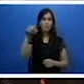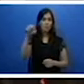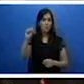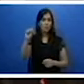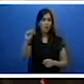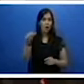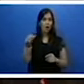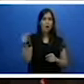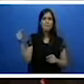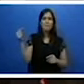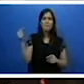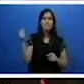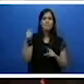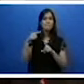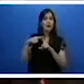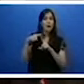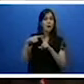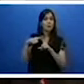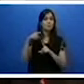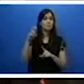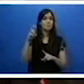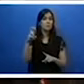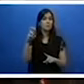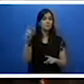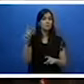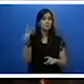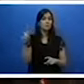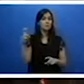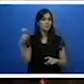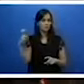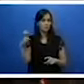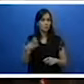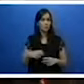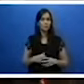878 menos 525. Então vamos lá.